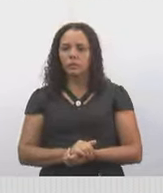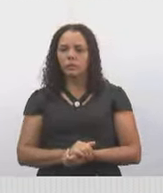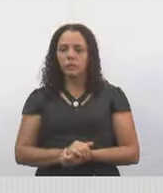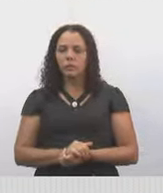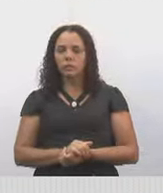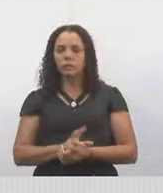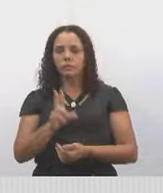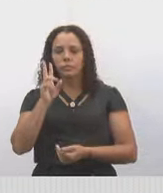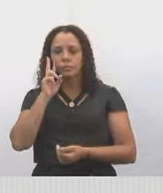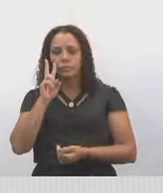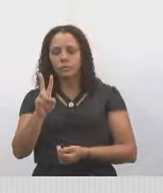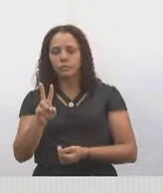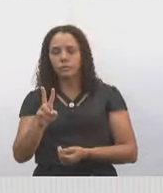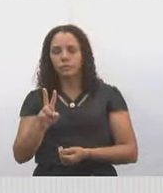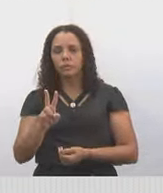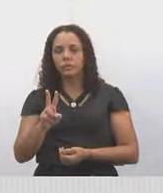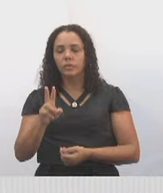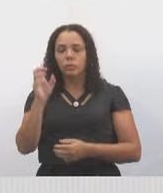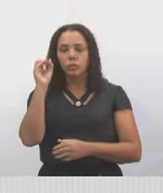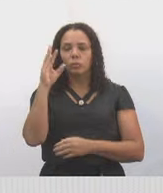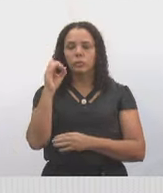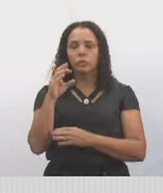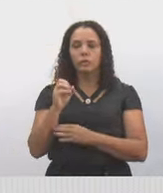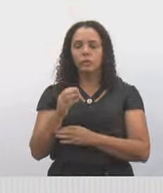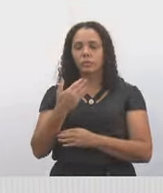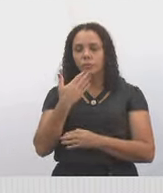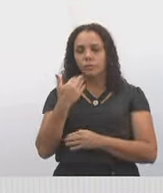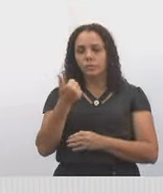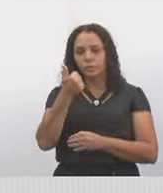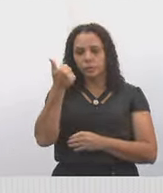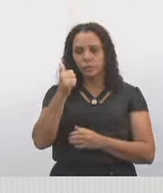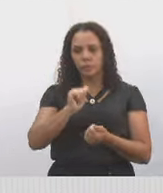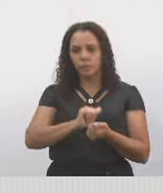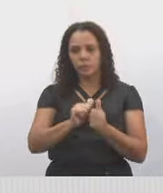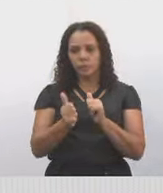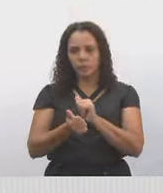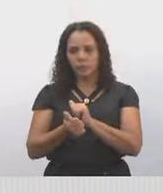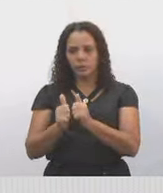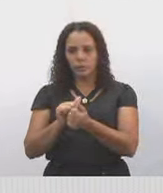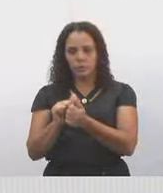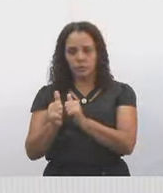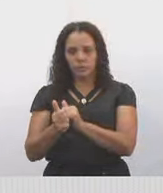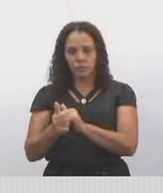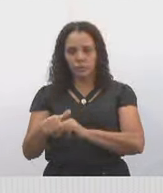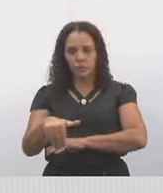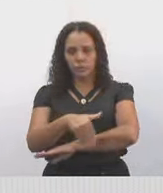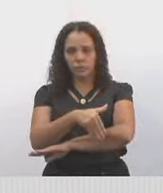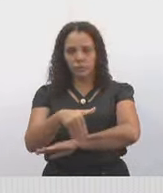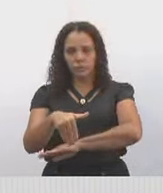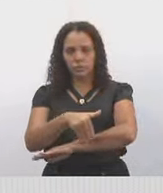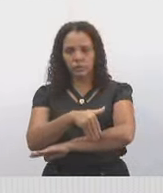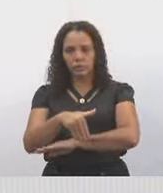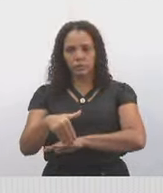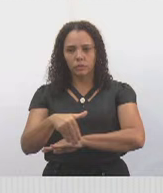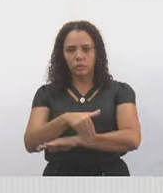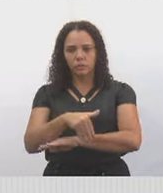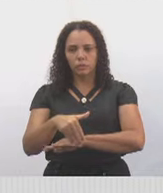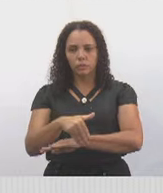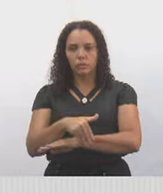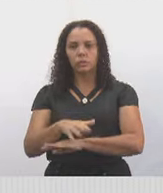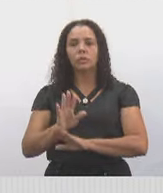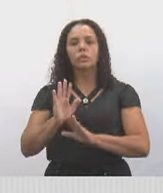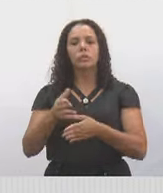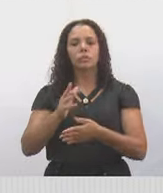essa situação uma sinalização mais adequada nessa localidade aonde tem